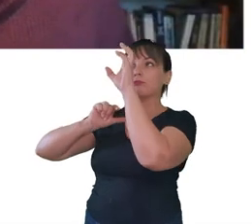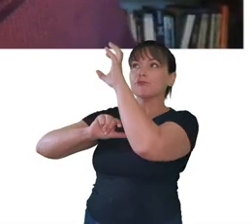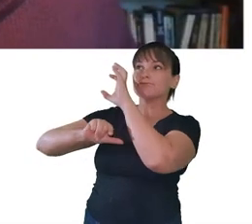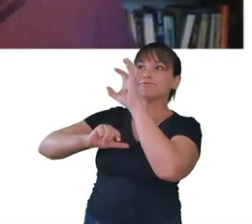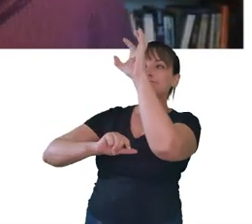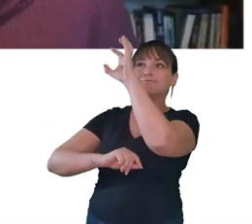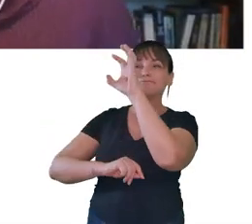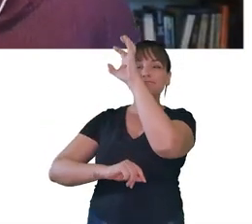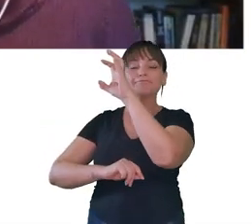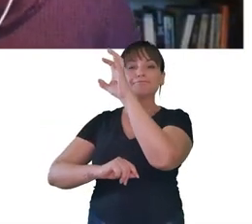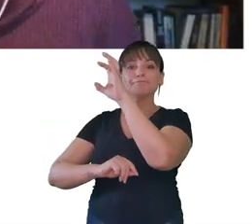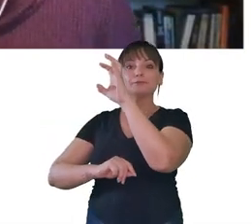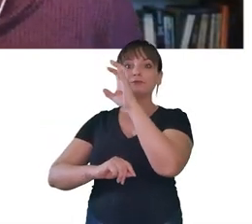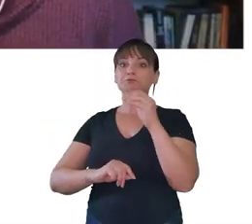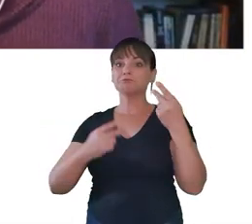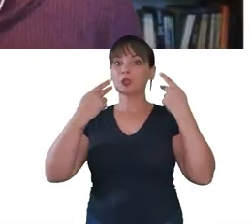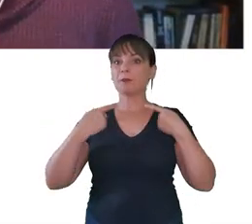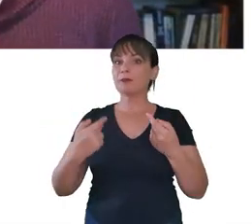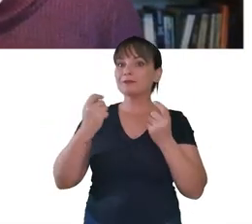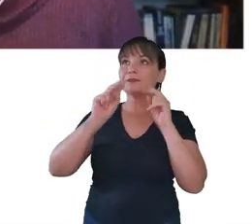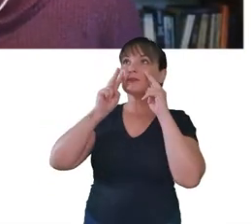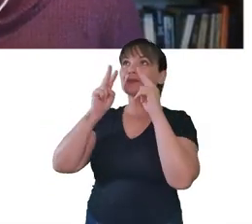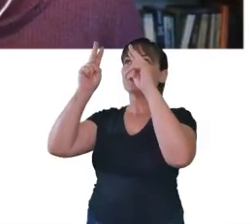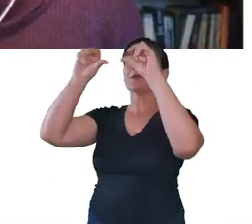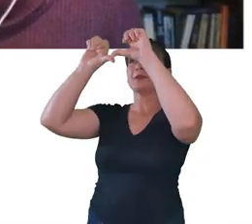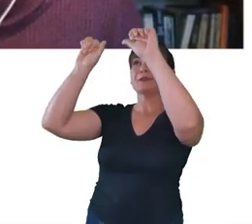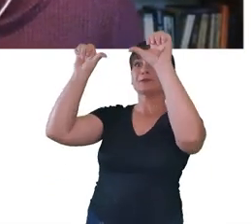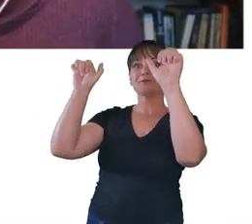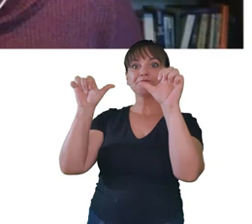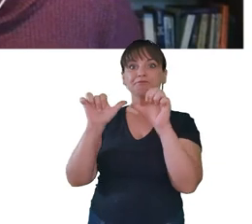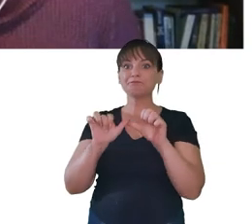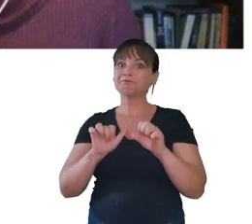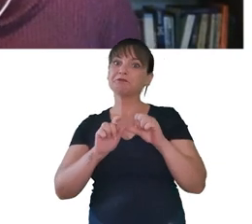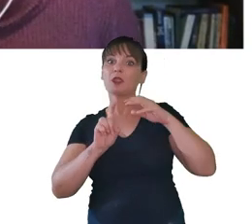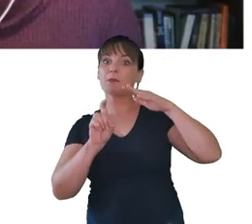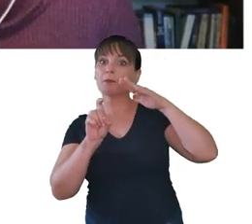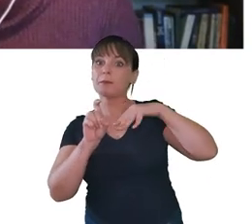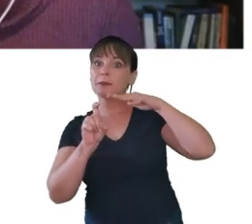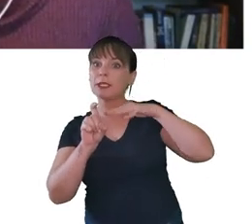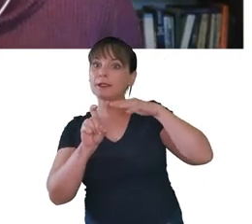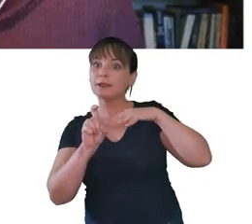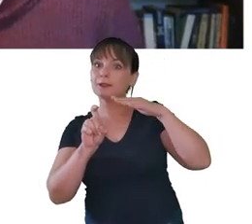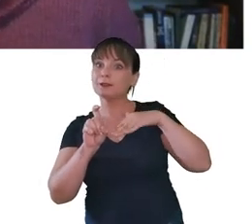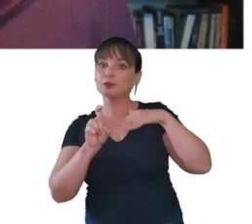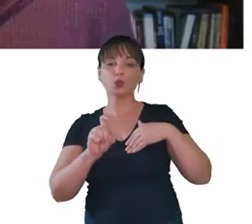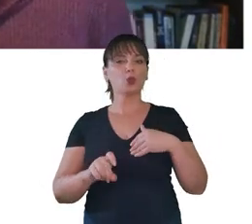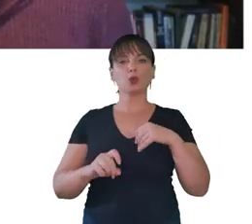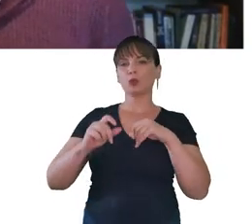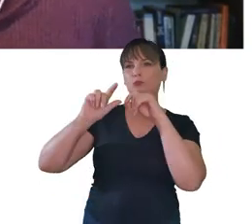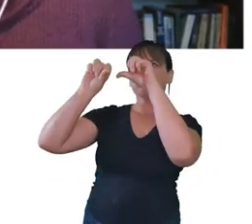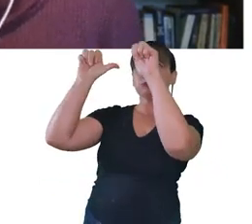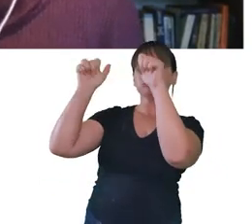a humanidade identifica figuras. Podem ser figuras mitológicas, figuras do dia a dia. E isso é